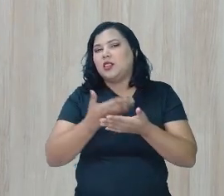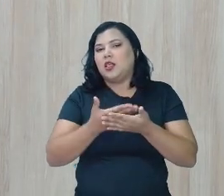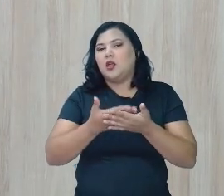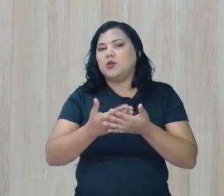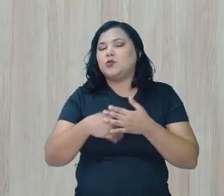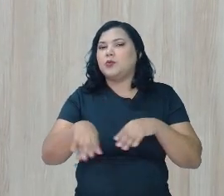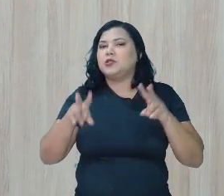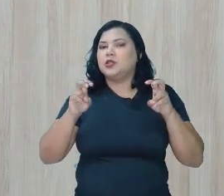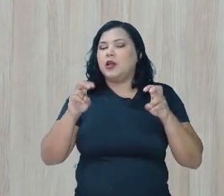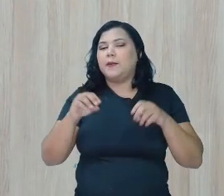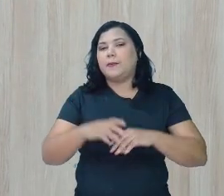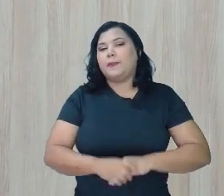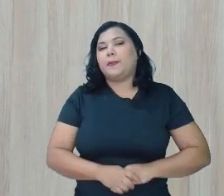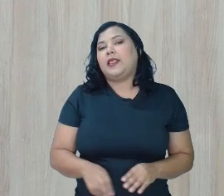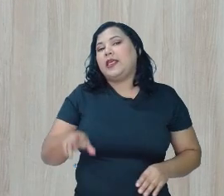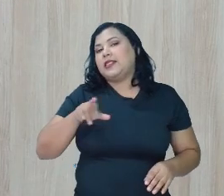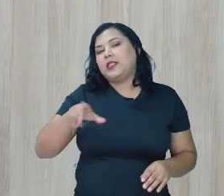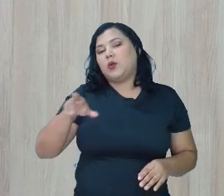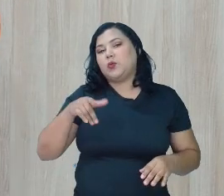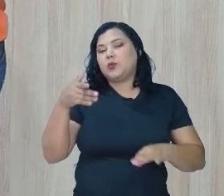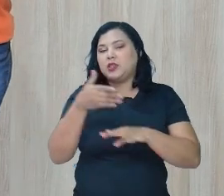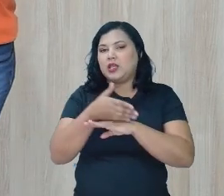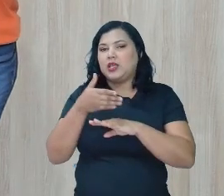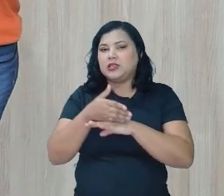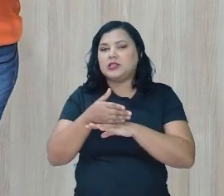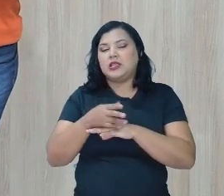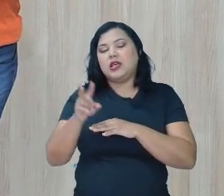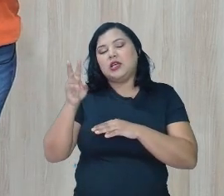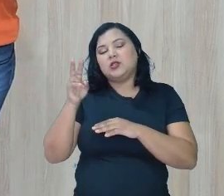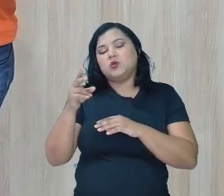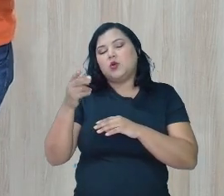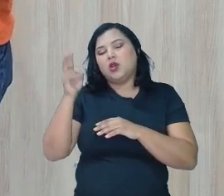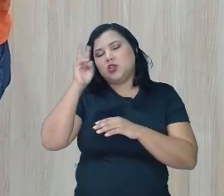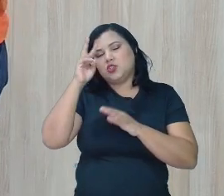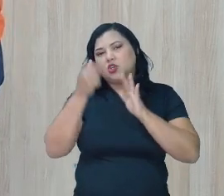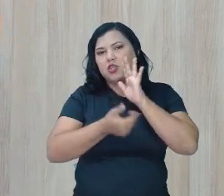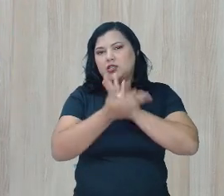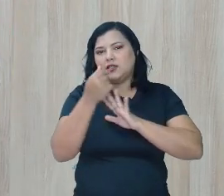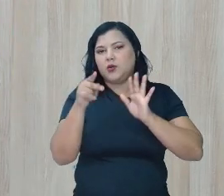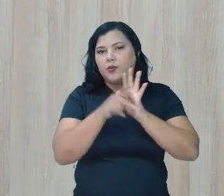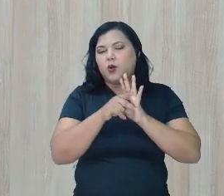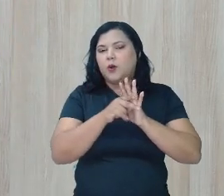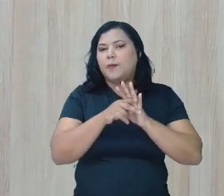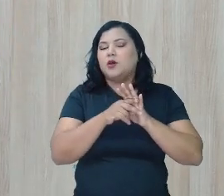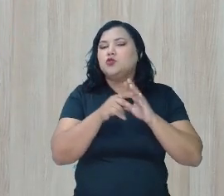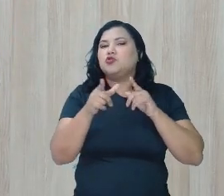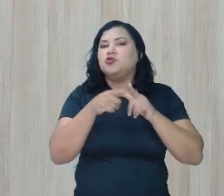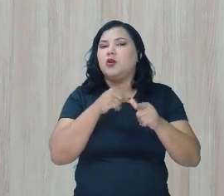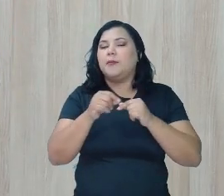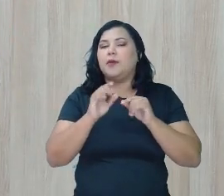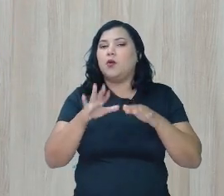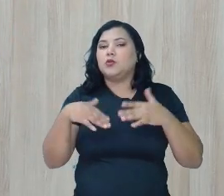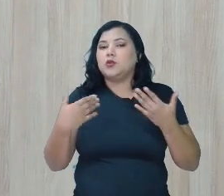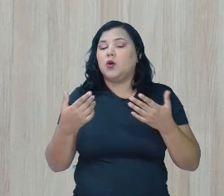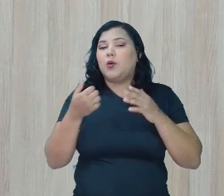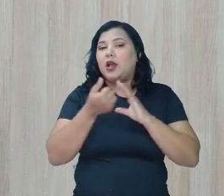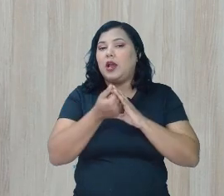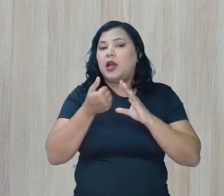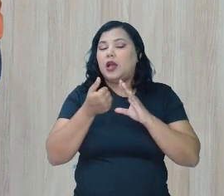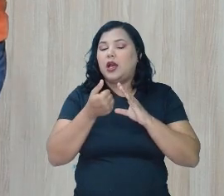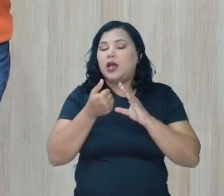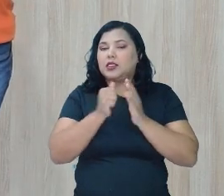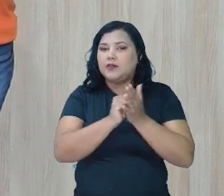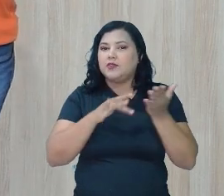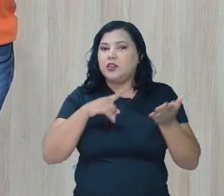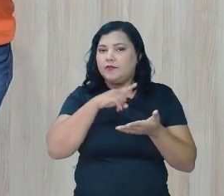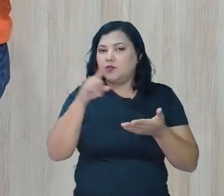sobre isso que não tem tanto acesso às histórias em quadrinhos japonesas. A atividade de vocês que está